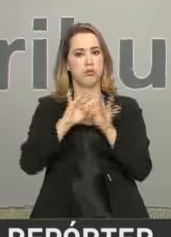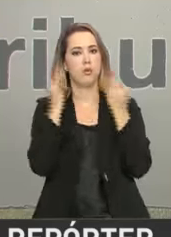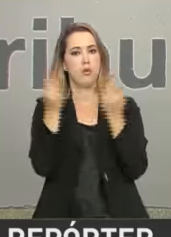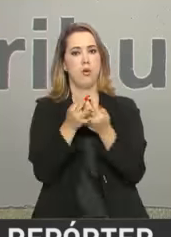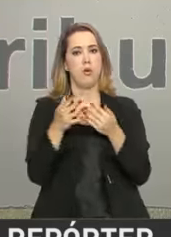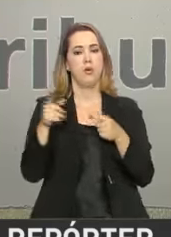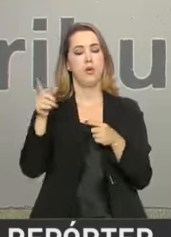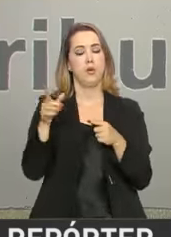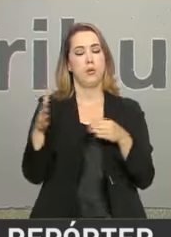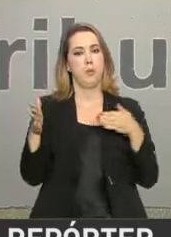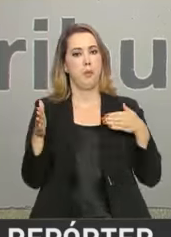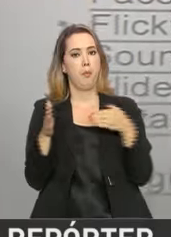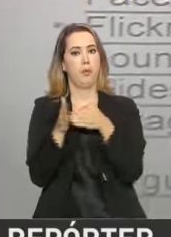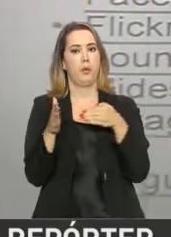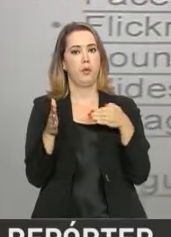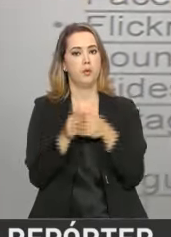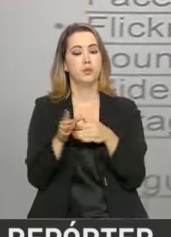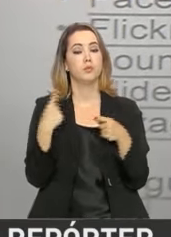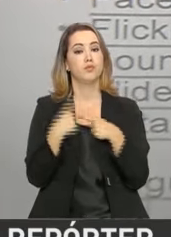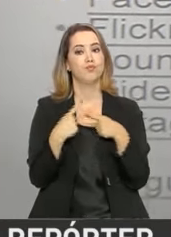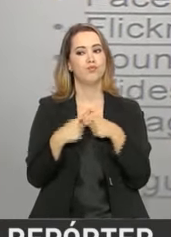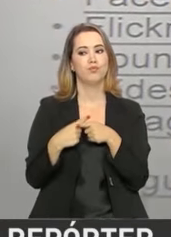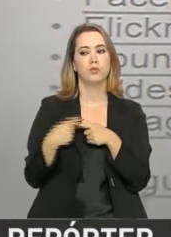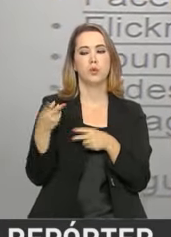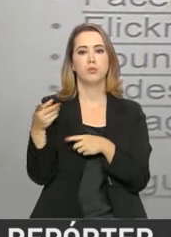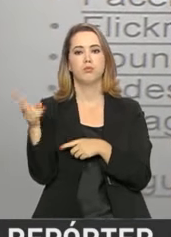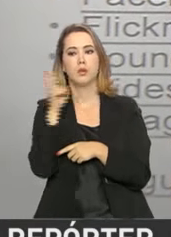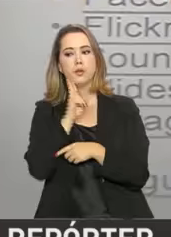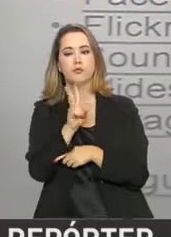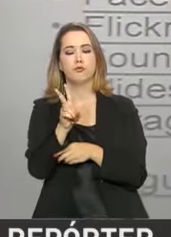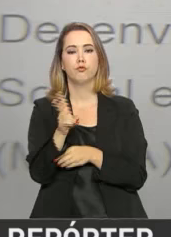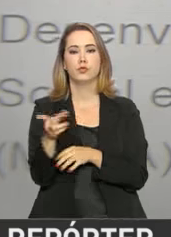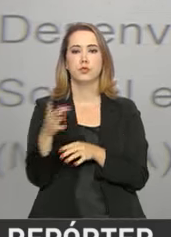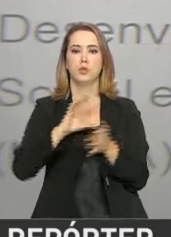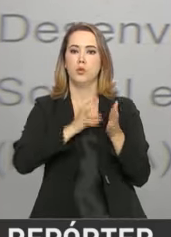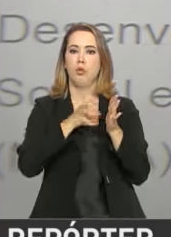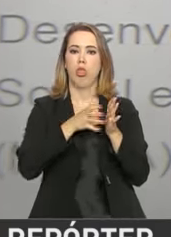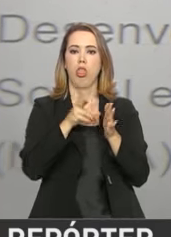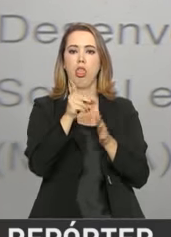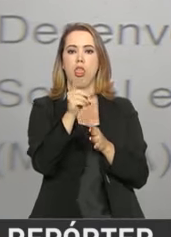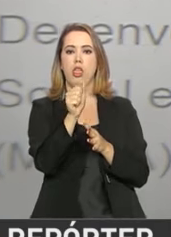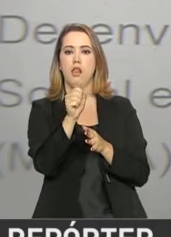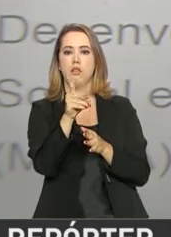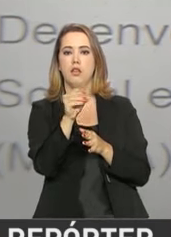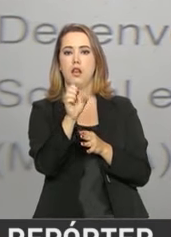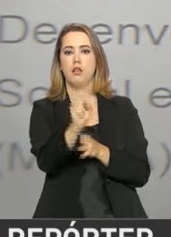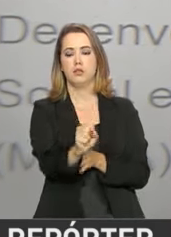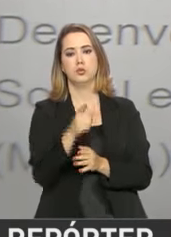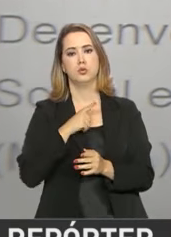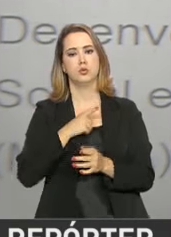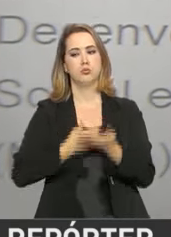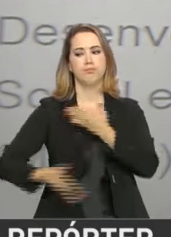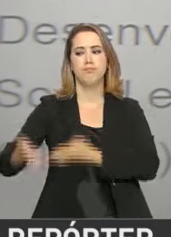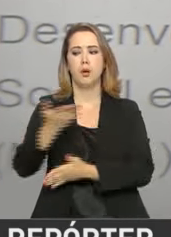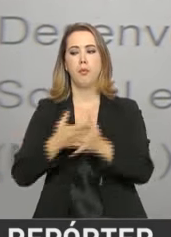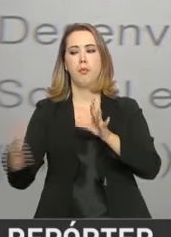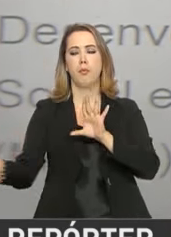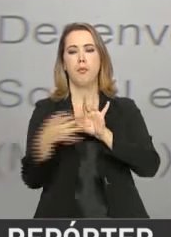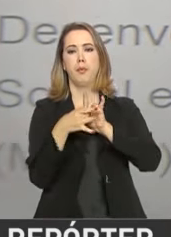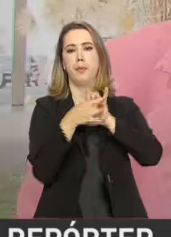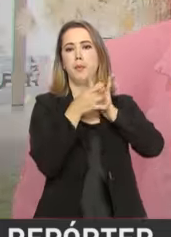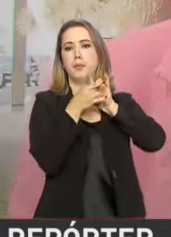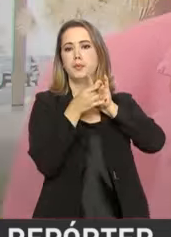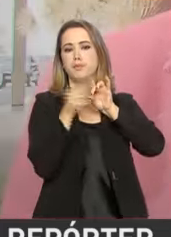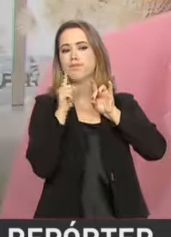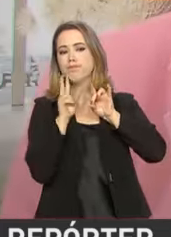Tribunal Superior Eleitoral cruzar dados de doações de campanha com informações do Cadastro Único do governo